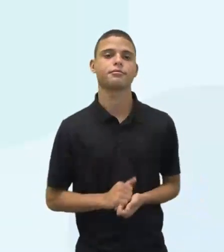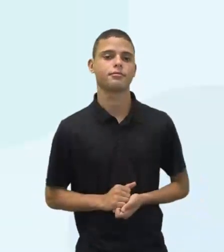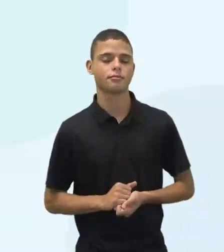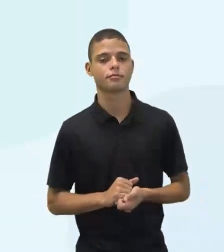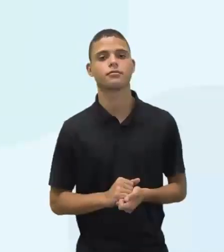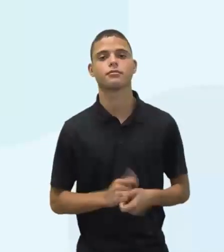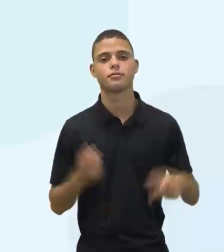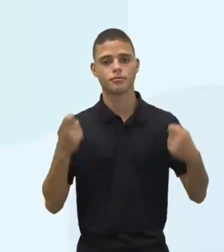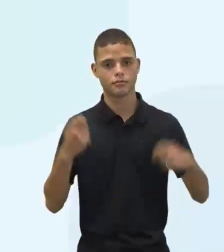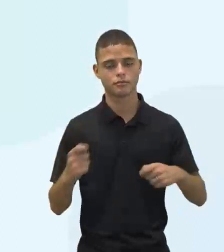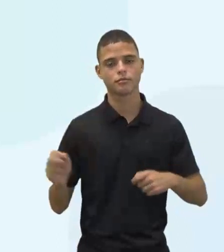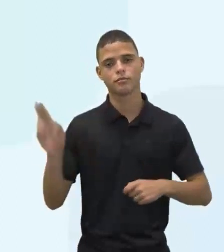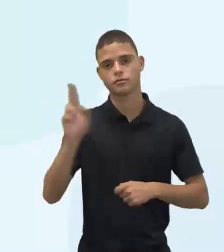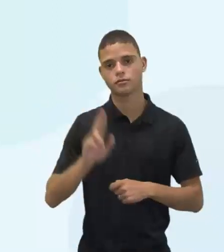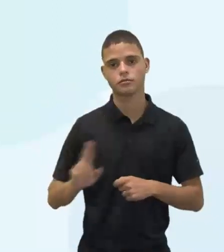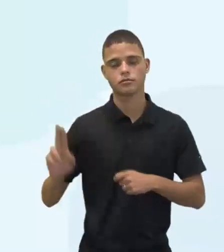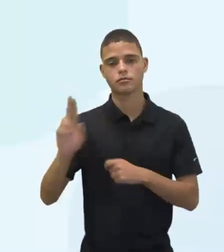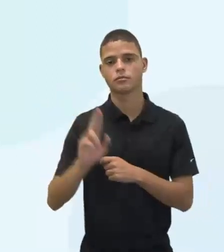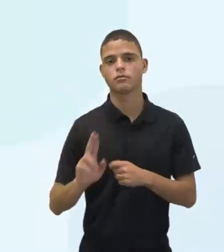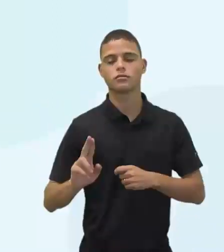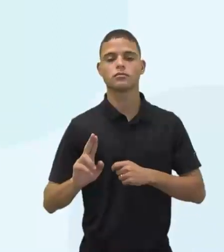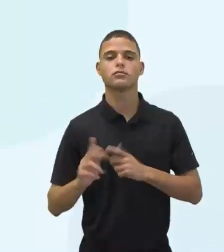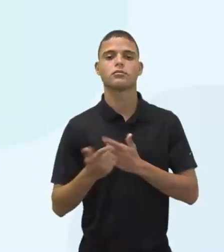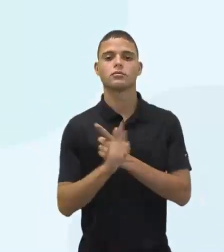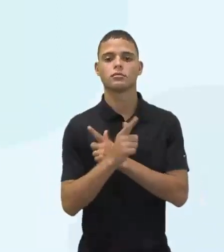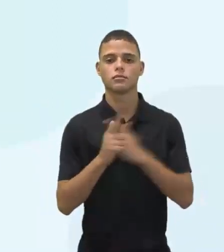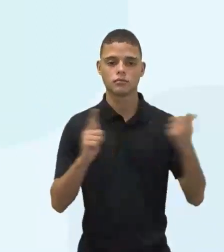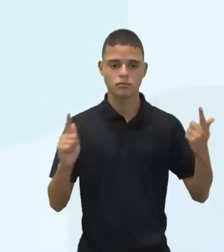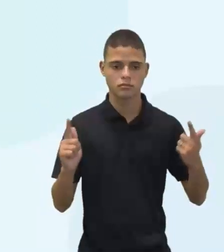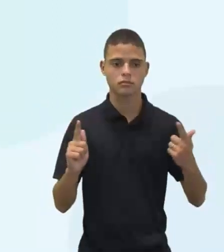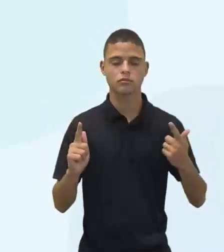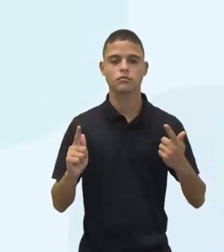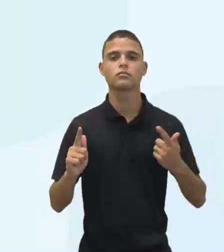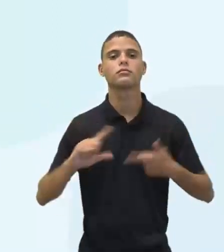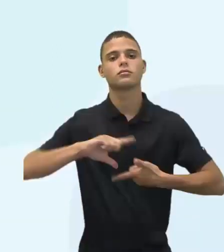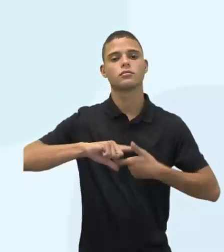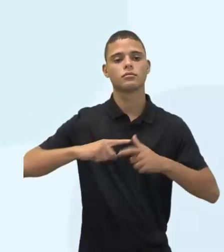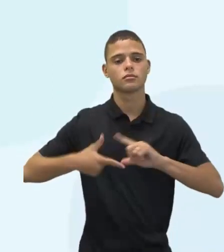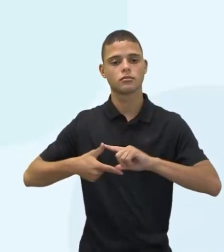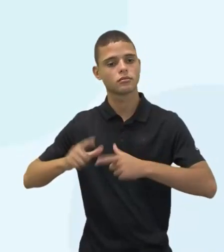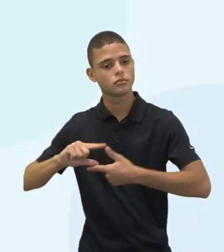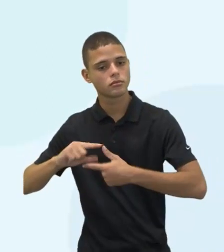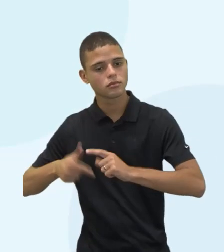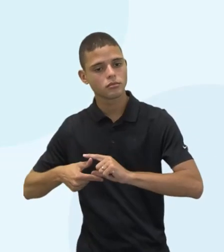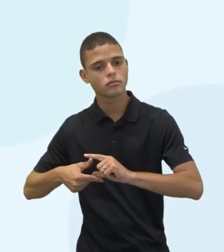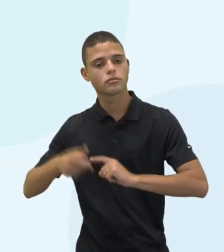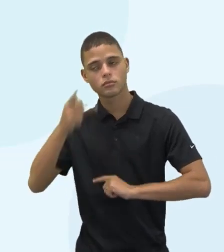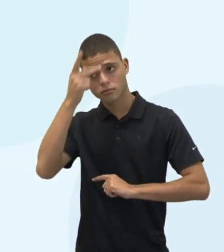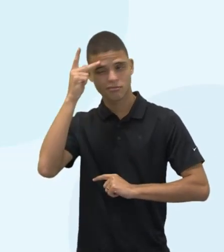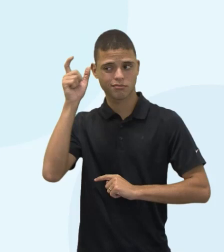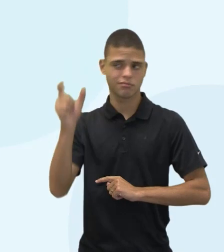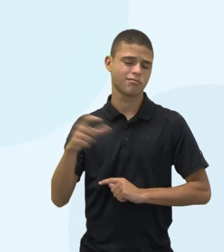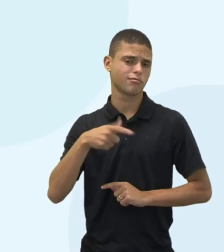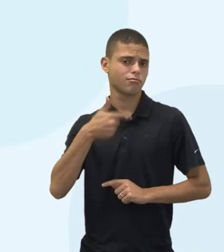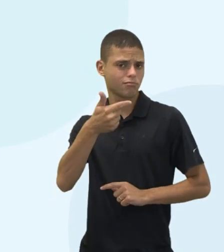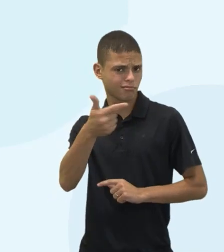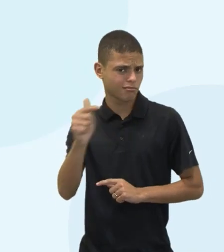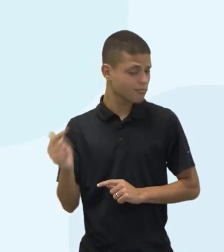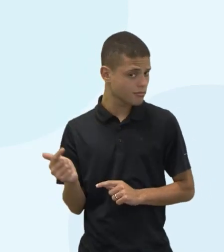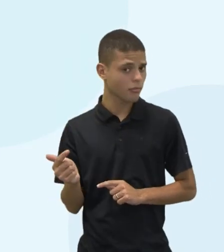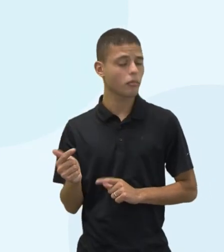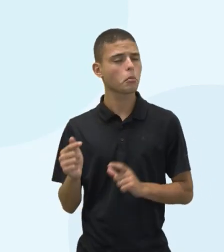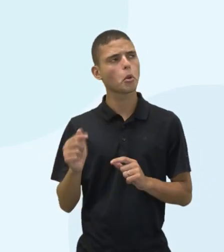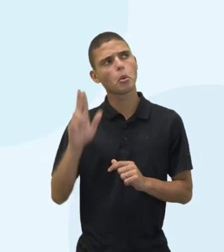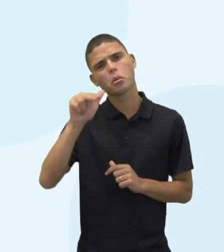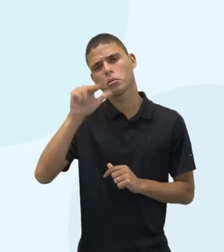ensino de geometria, pelo fato de que um indivíduo sem esse conteúdo nunca poderia desenvolver o pensar geométrico,